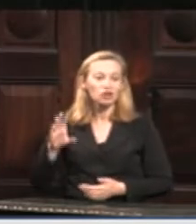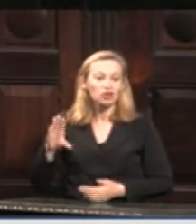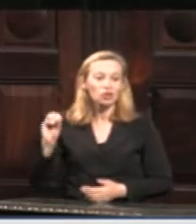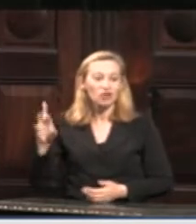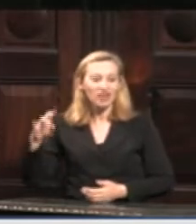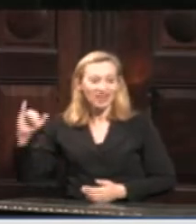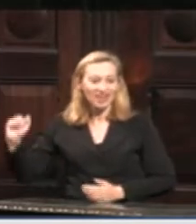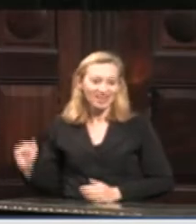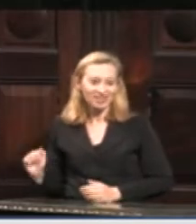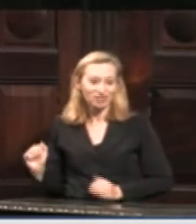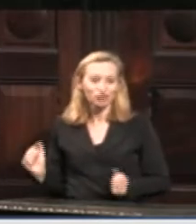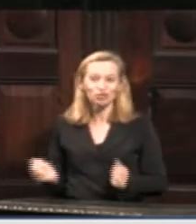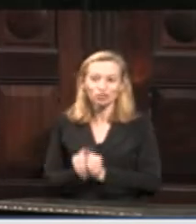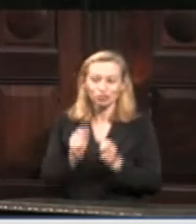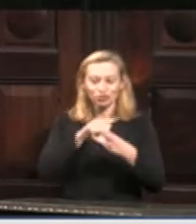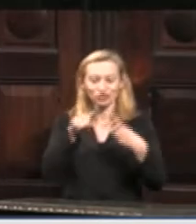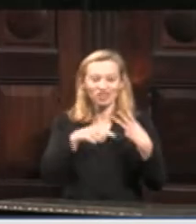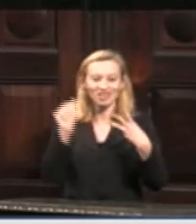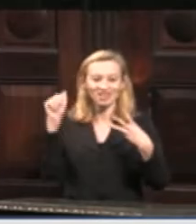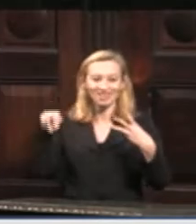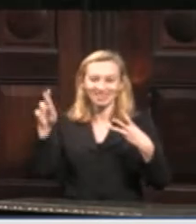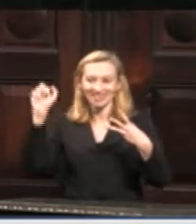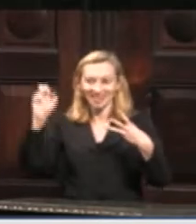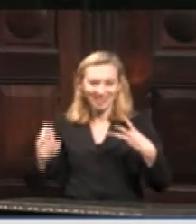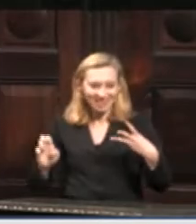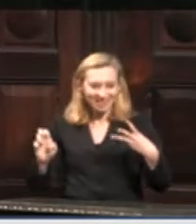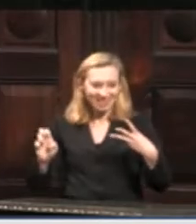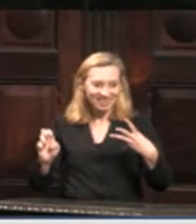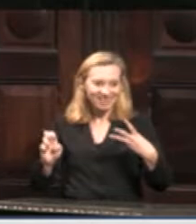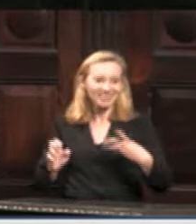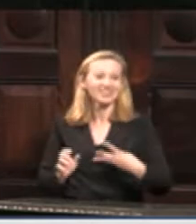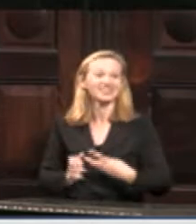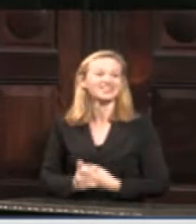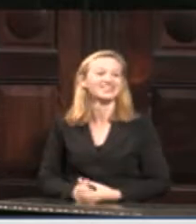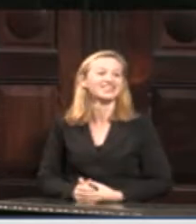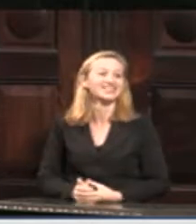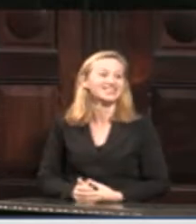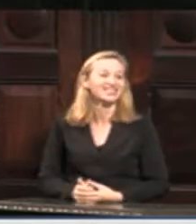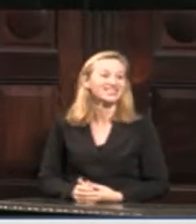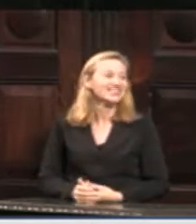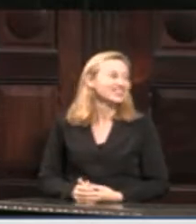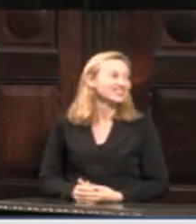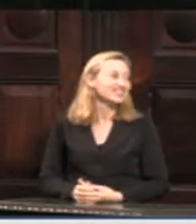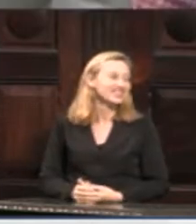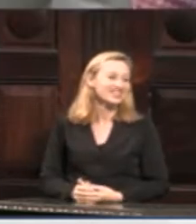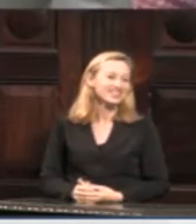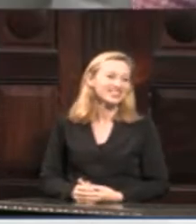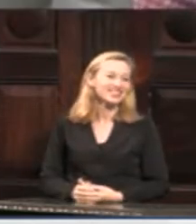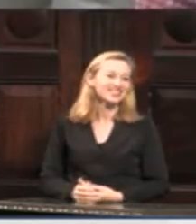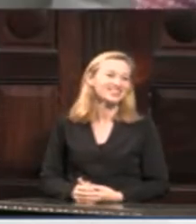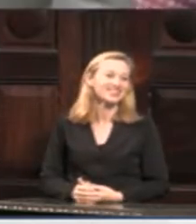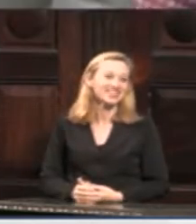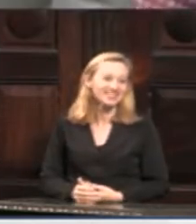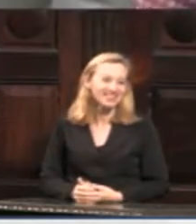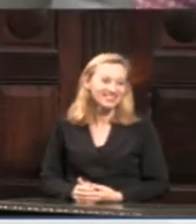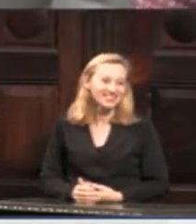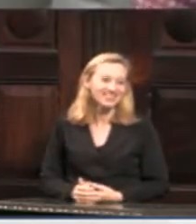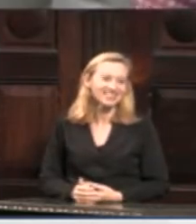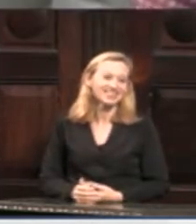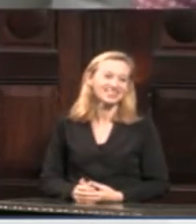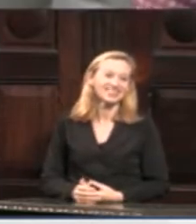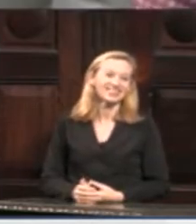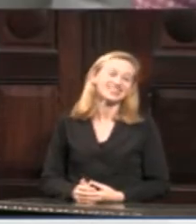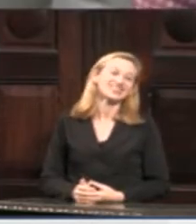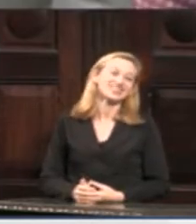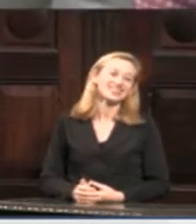Ramos gosta muito, que é o André de Sapato Novo. É o Pixinguinha, é o chorinho do Pixinguinha. André de